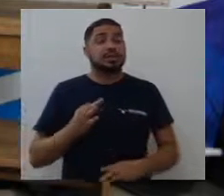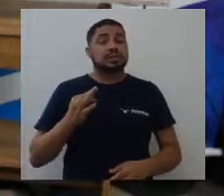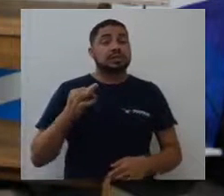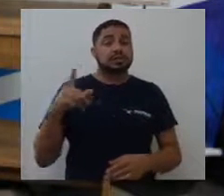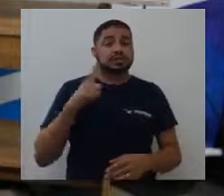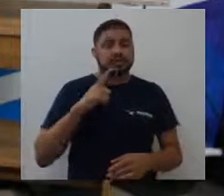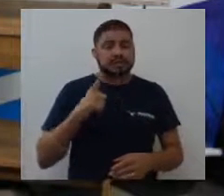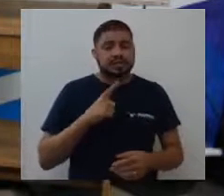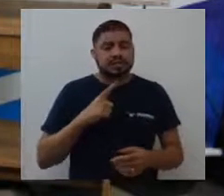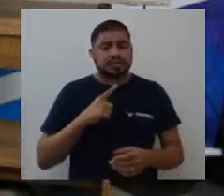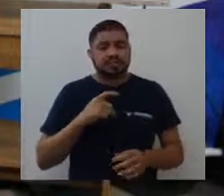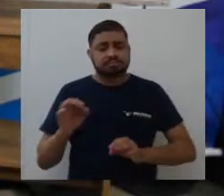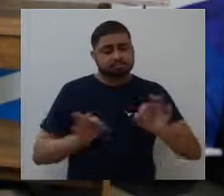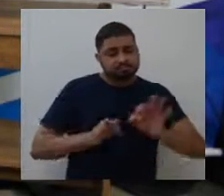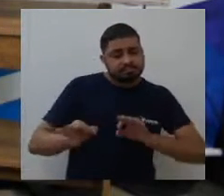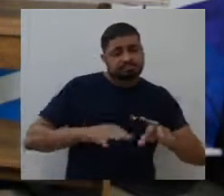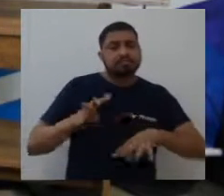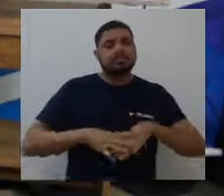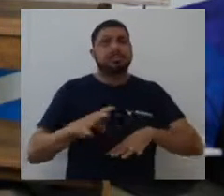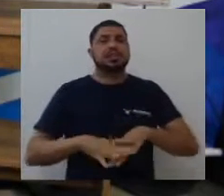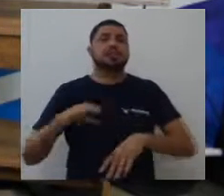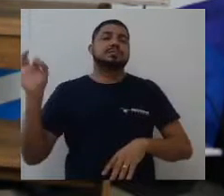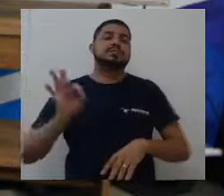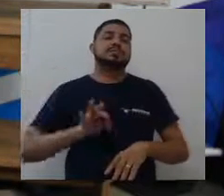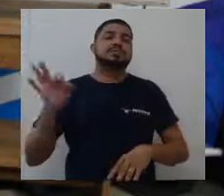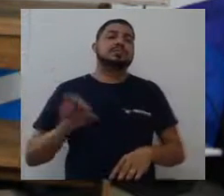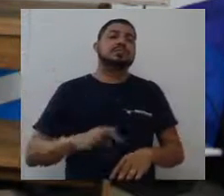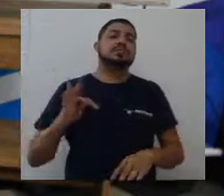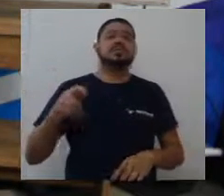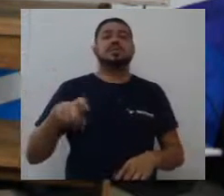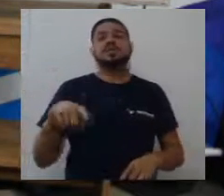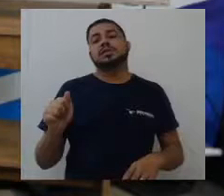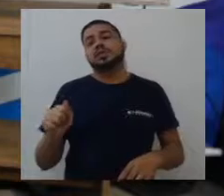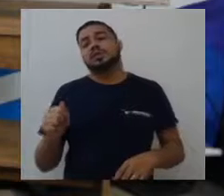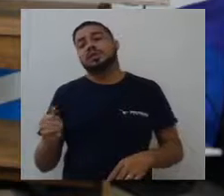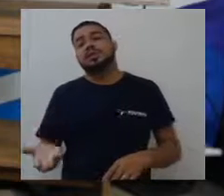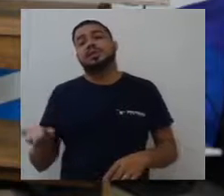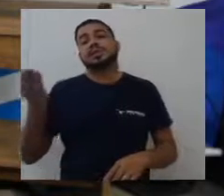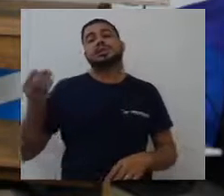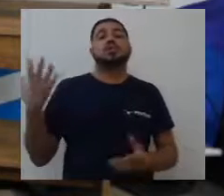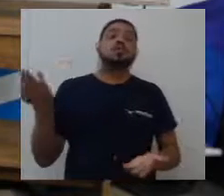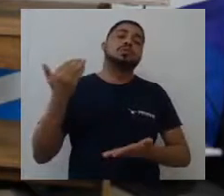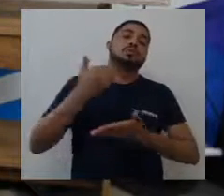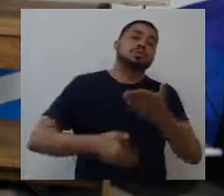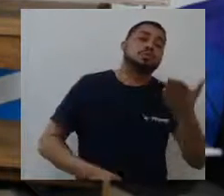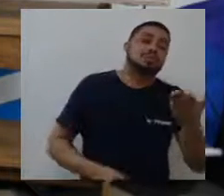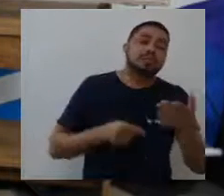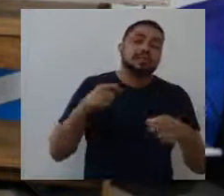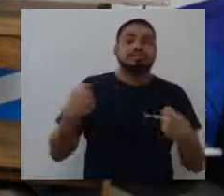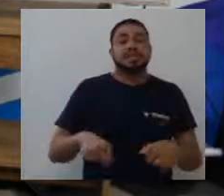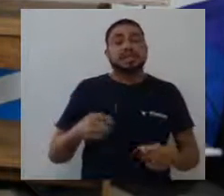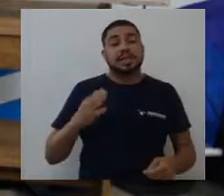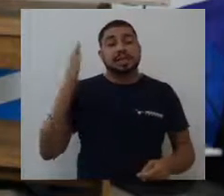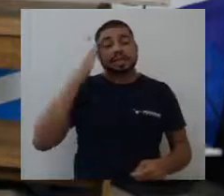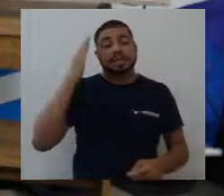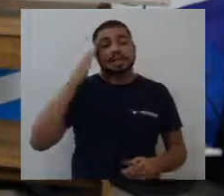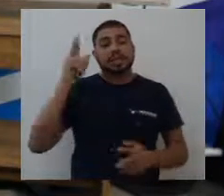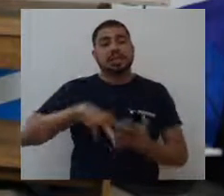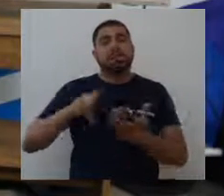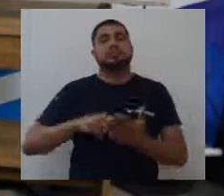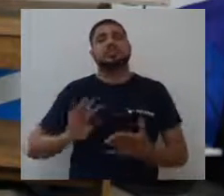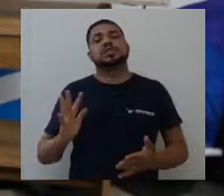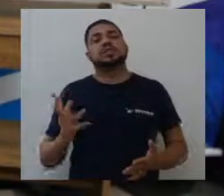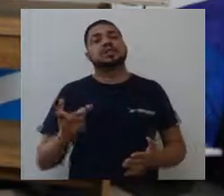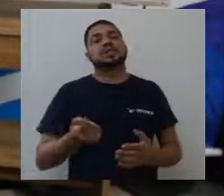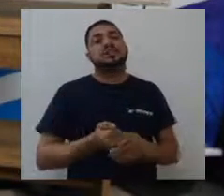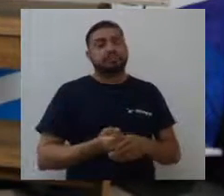joga com a matemática de porcentagem, a taxa de aumento ou de desconto, e aí você tem que compreender a leitura geral e fazer o